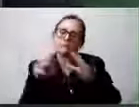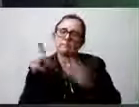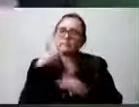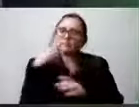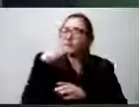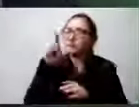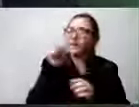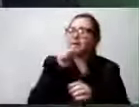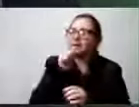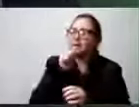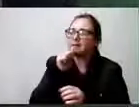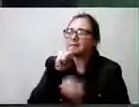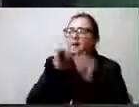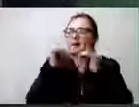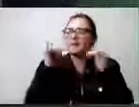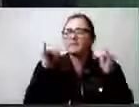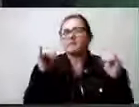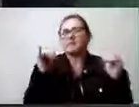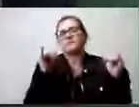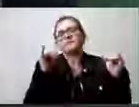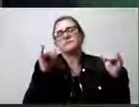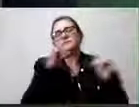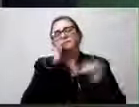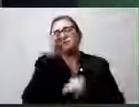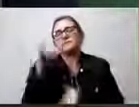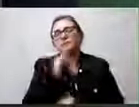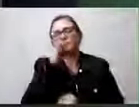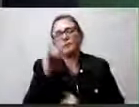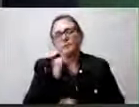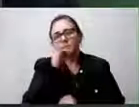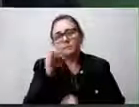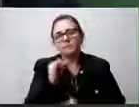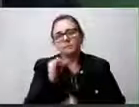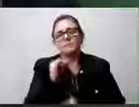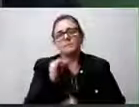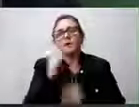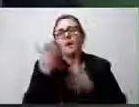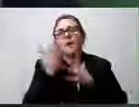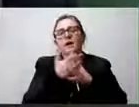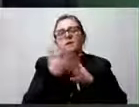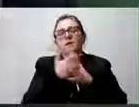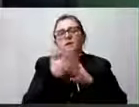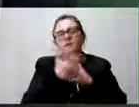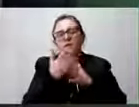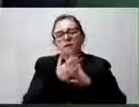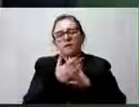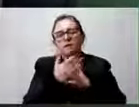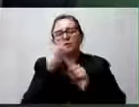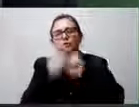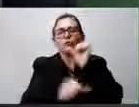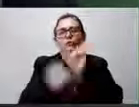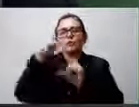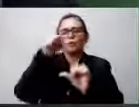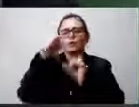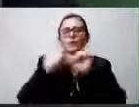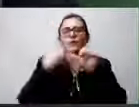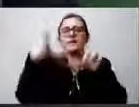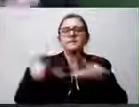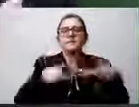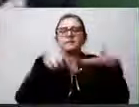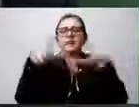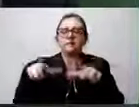daí, que eu vou dar algumas informações importantes, tá? Vamos para um breve intervalo, só para trocar aqui a nossa sala, né,